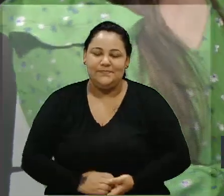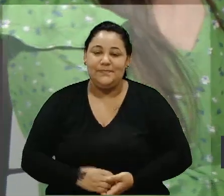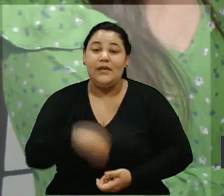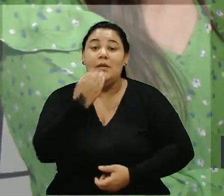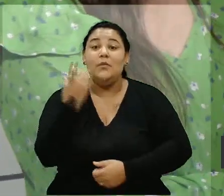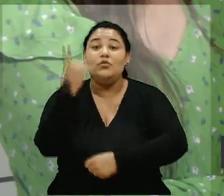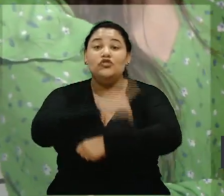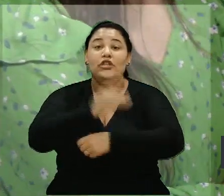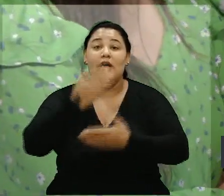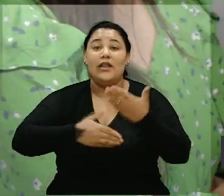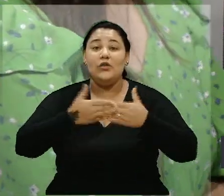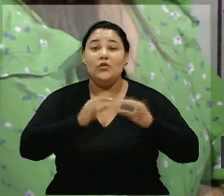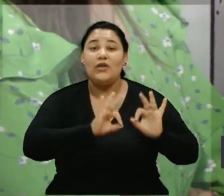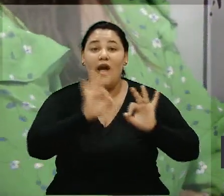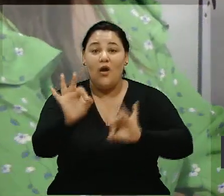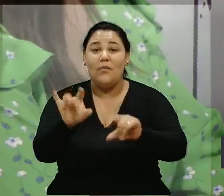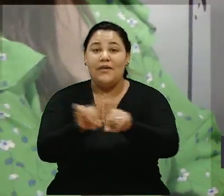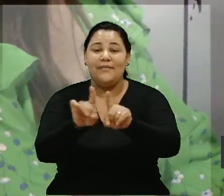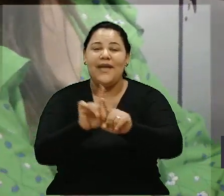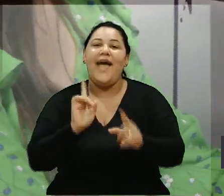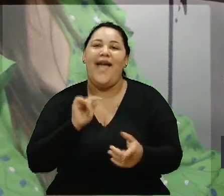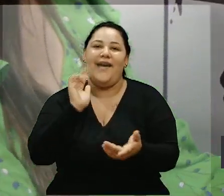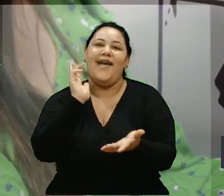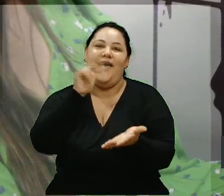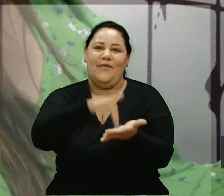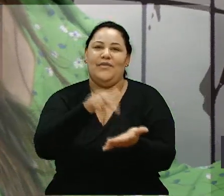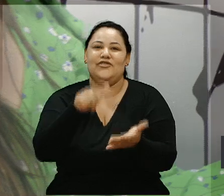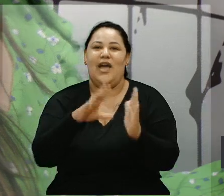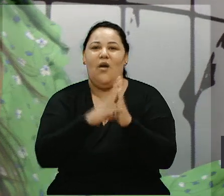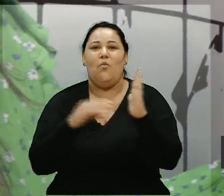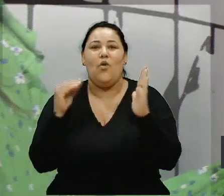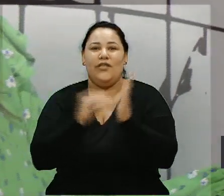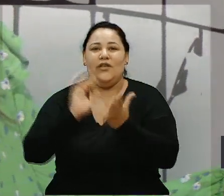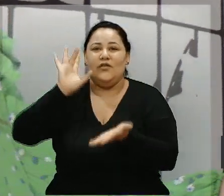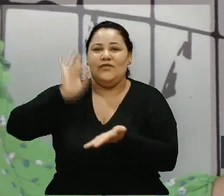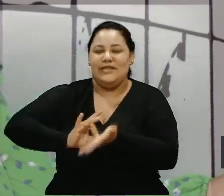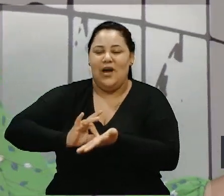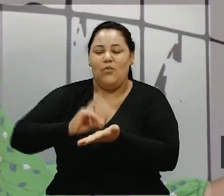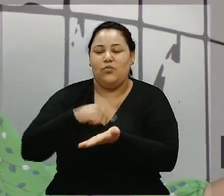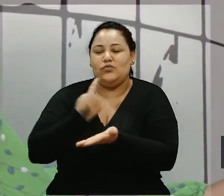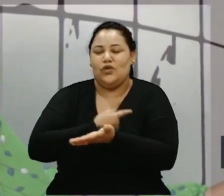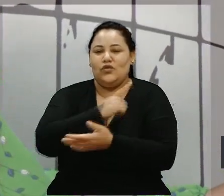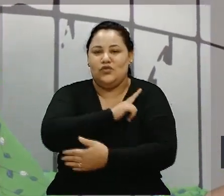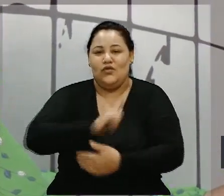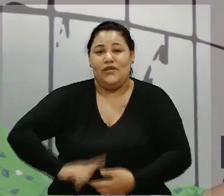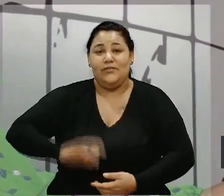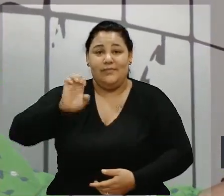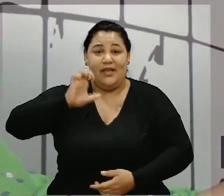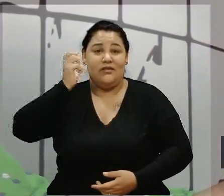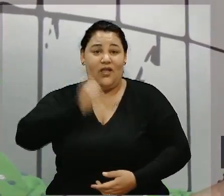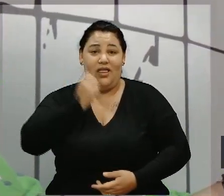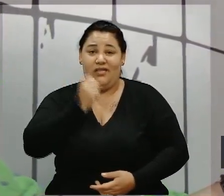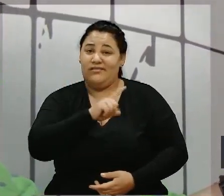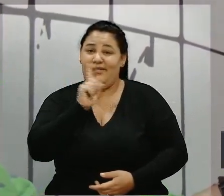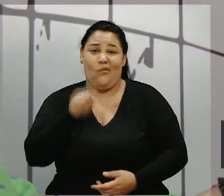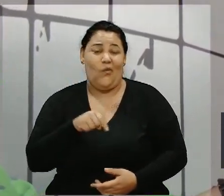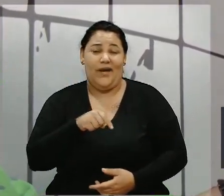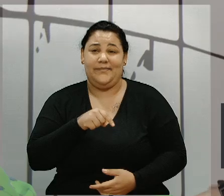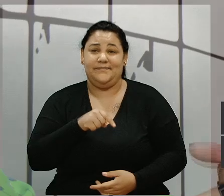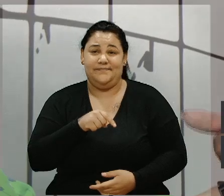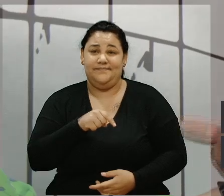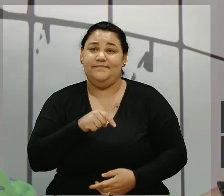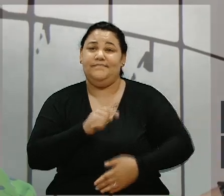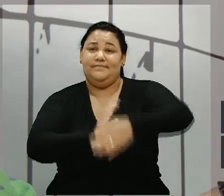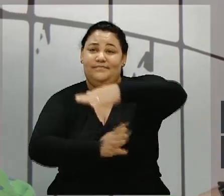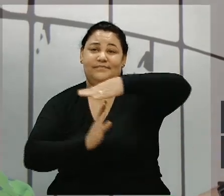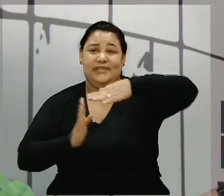Bom dia a todos que nos assistem. Realmente é isso, é um modelo implantado que para o nosso governador Eduardo Leite não é um pedágio,